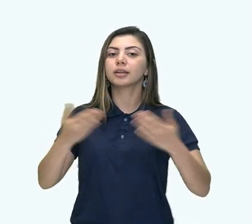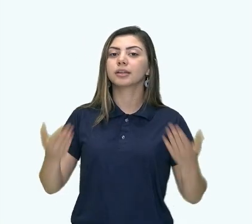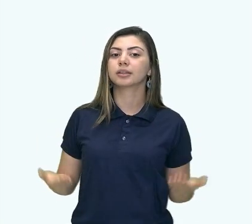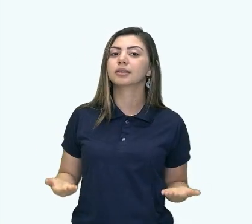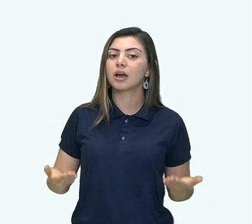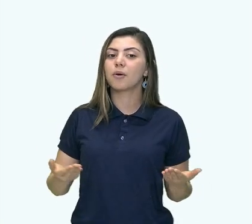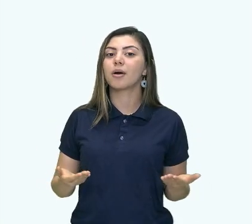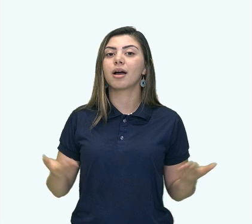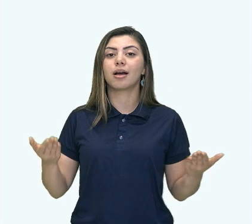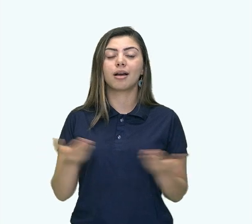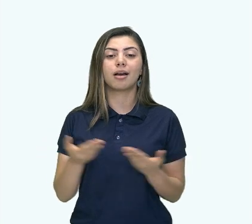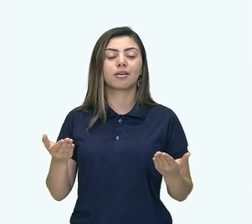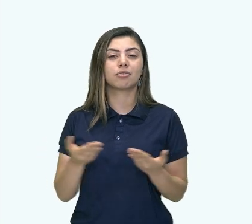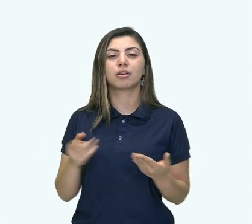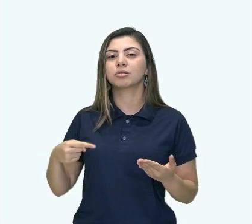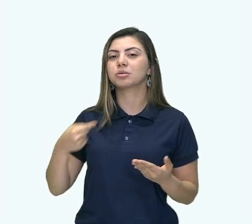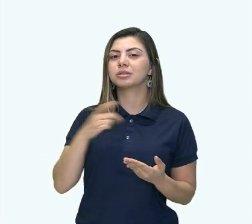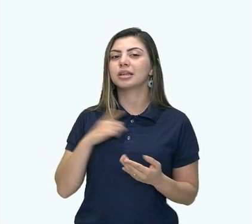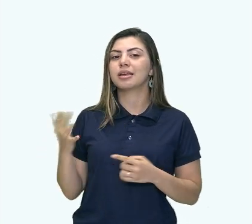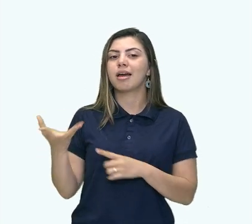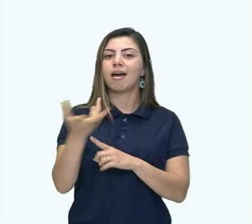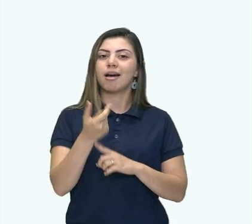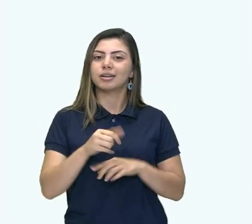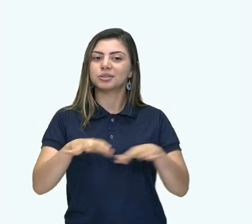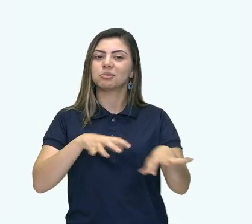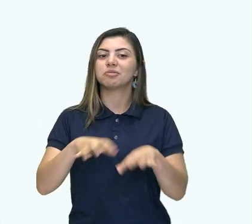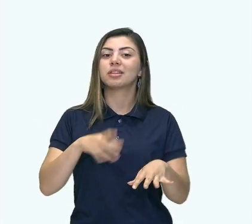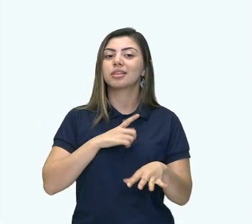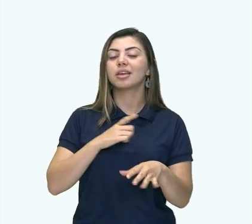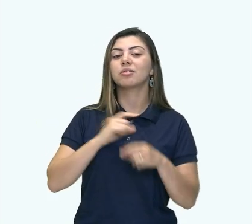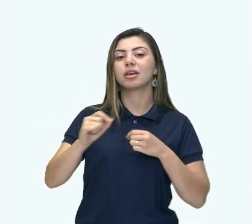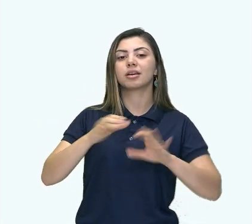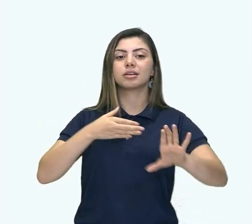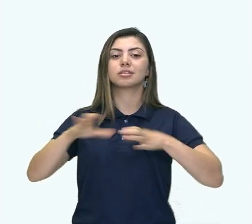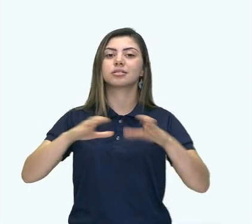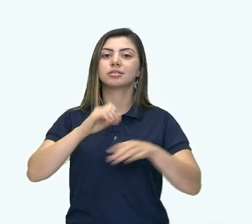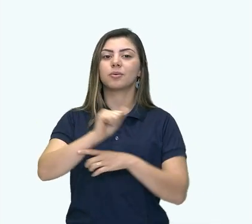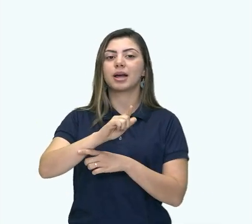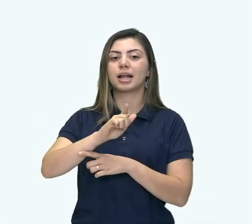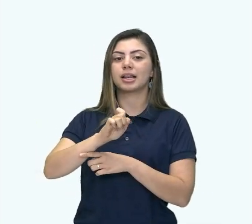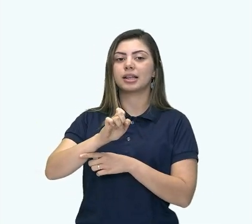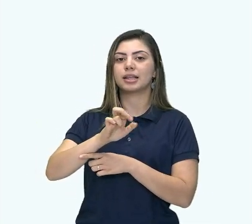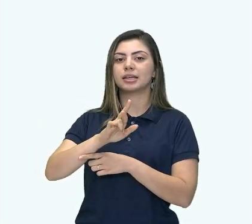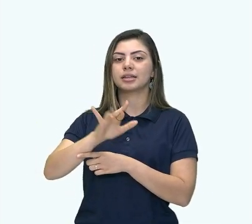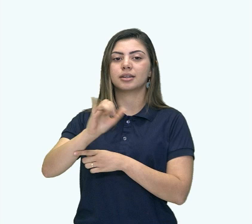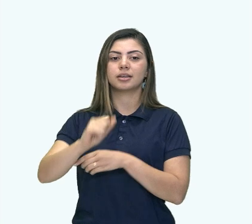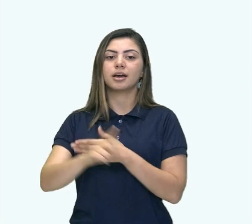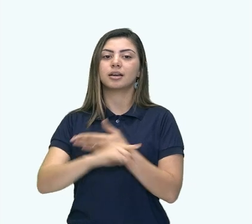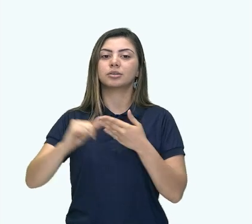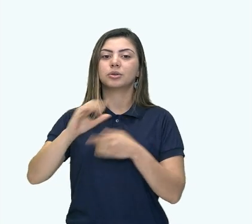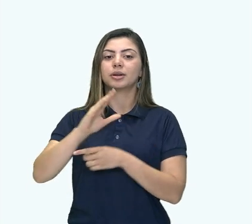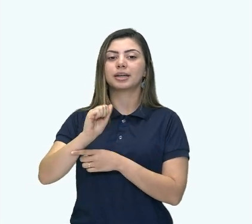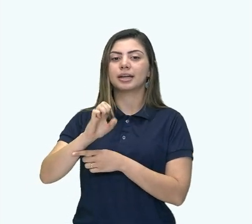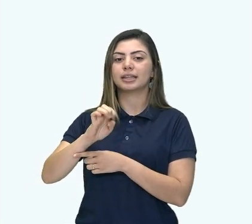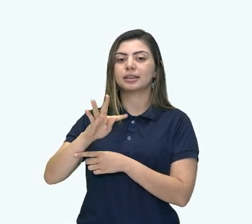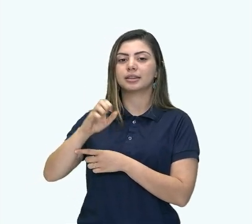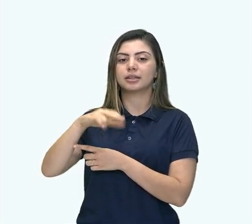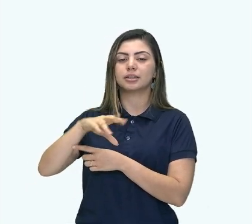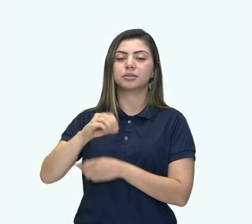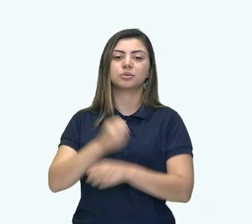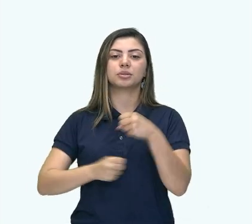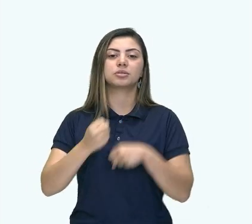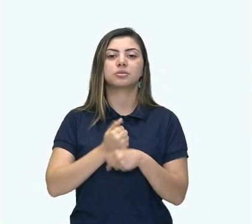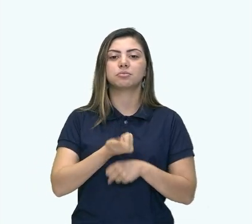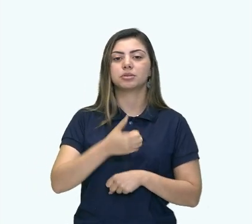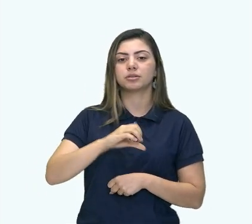demonstrar um pouco dessa arte do tropicalismo, a gente tem a canção Alegria, Alegria, do Caetano Veloso, que é de 68. Fala